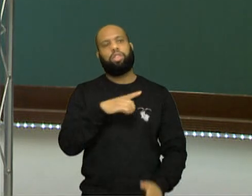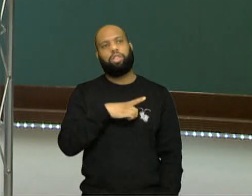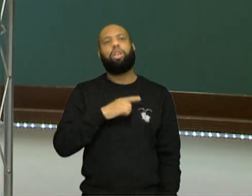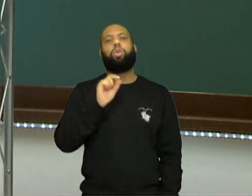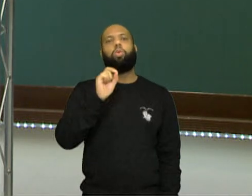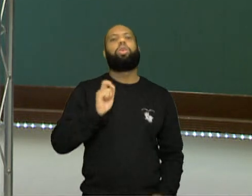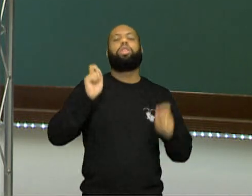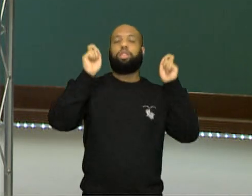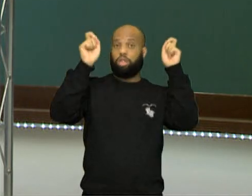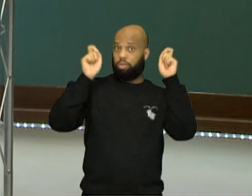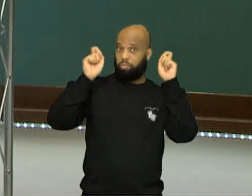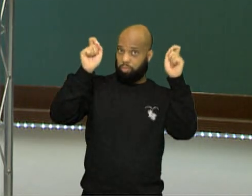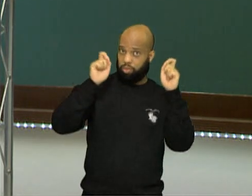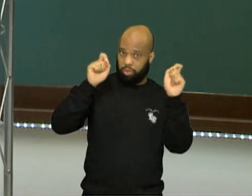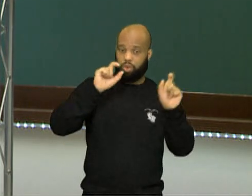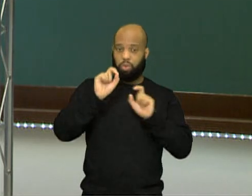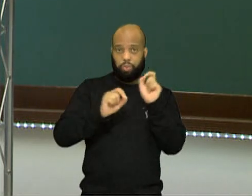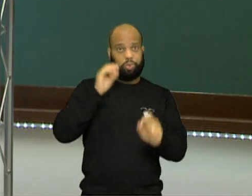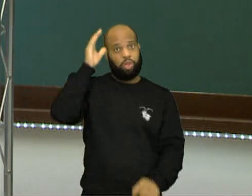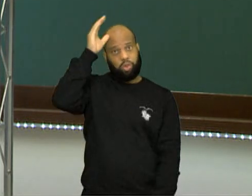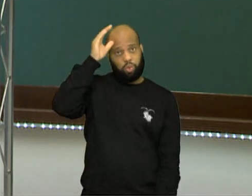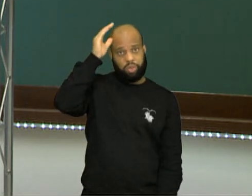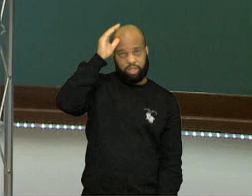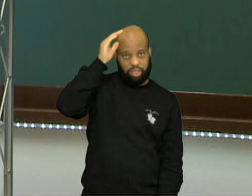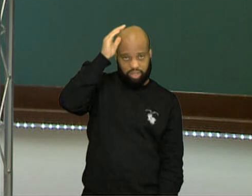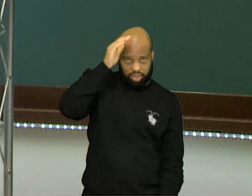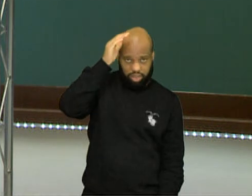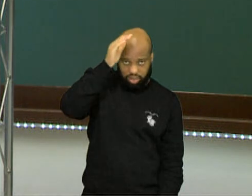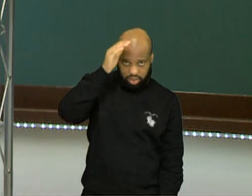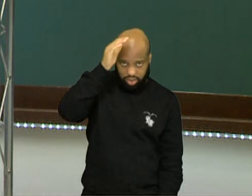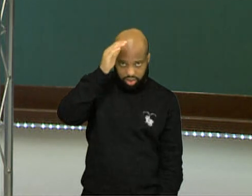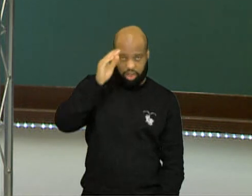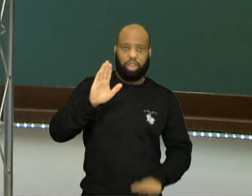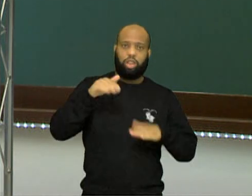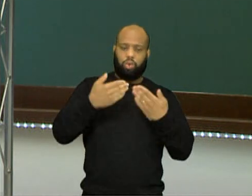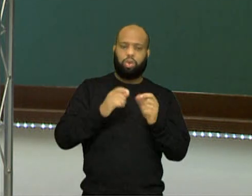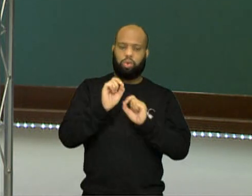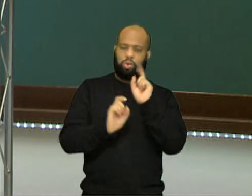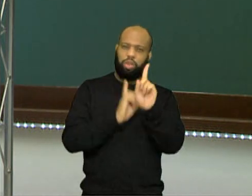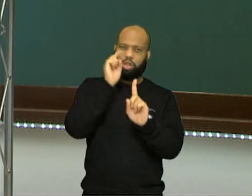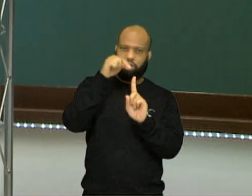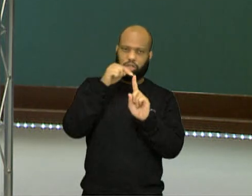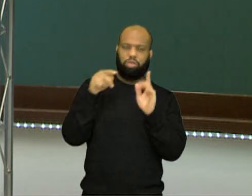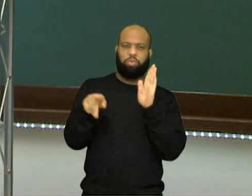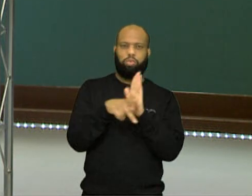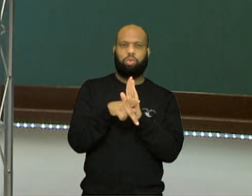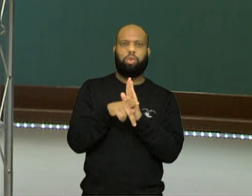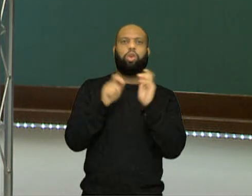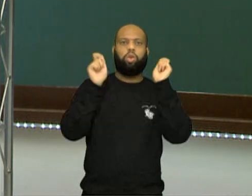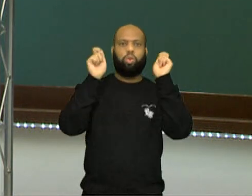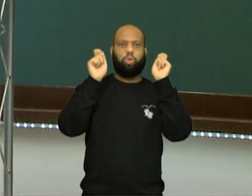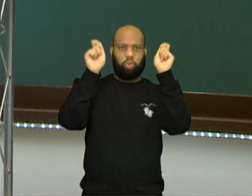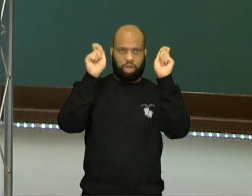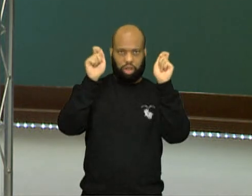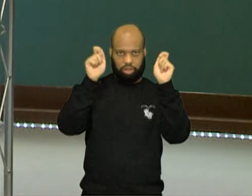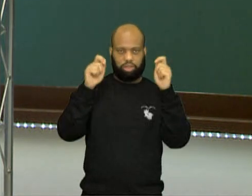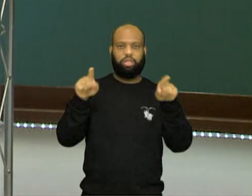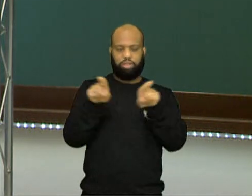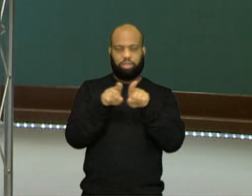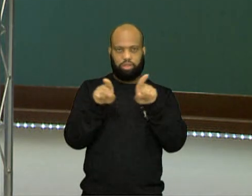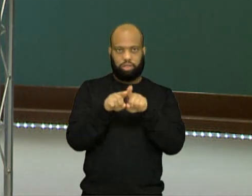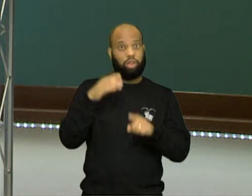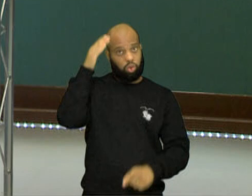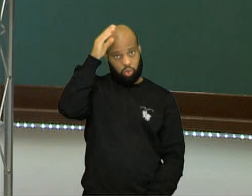é uma campanha de conscientização. Uma das funções do cartaz, conscientizar. E, ao mesmo